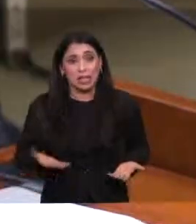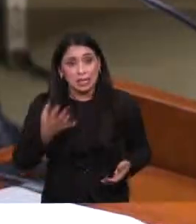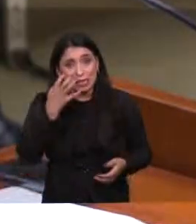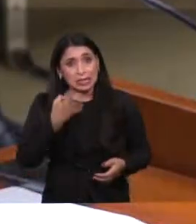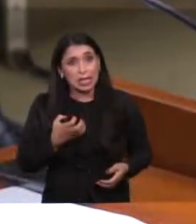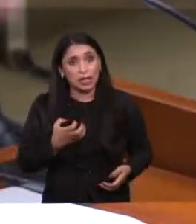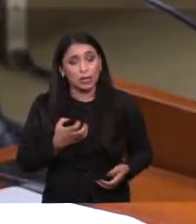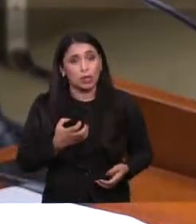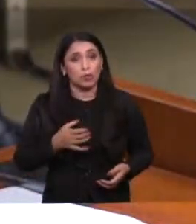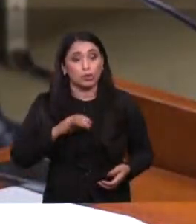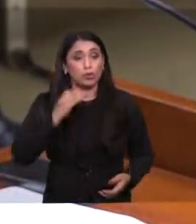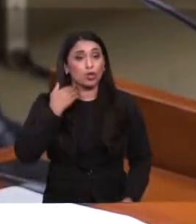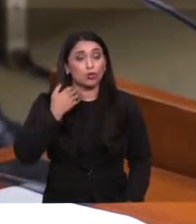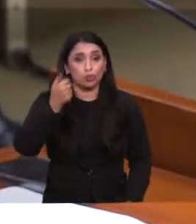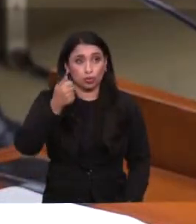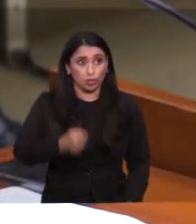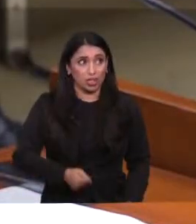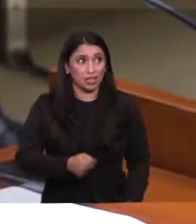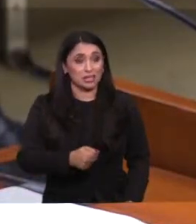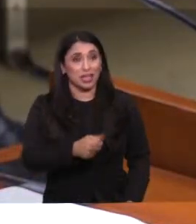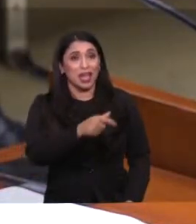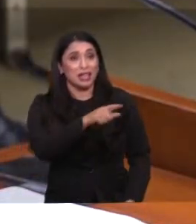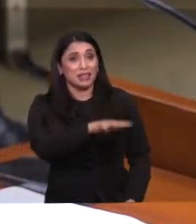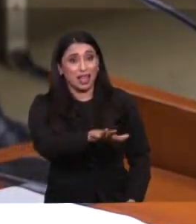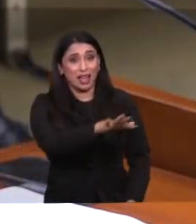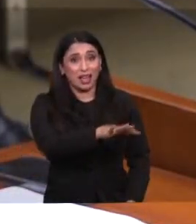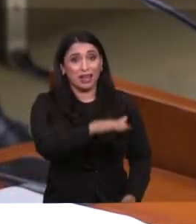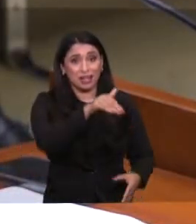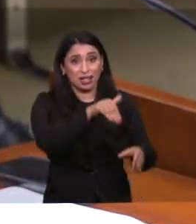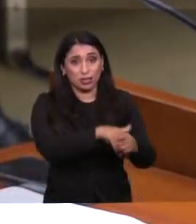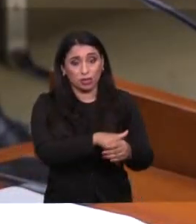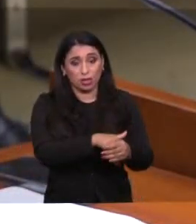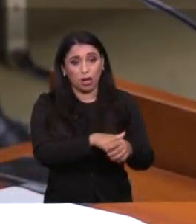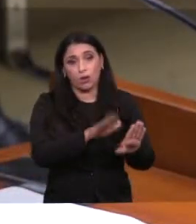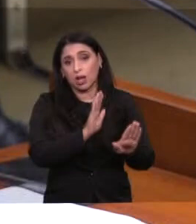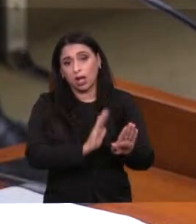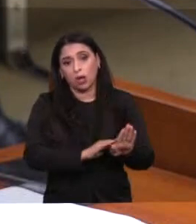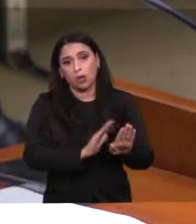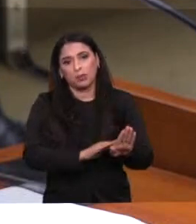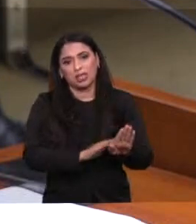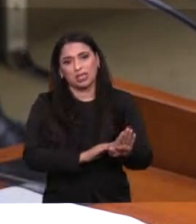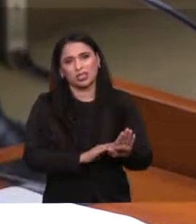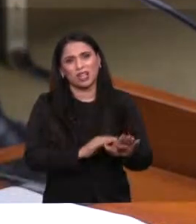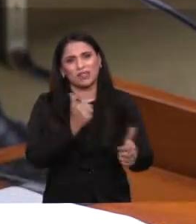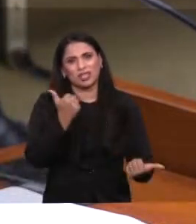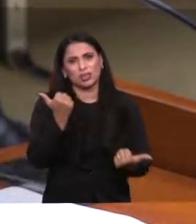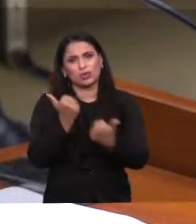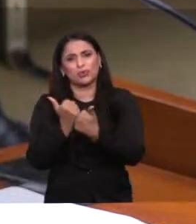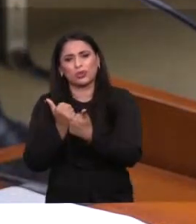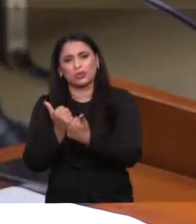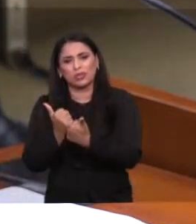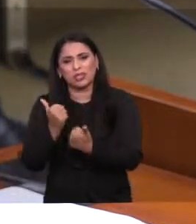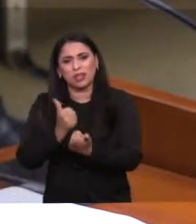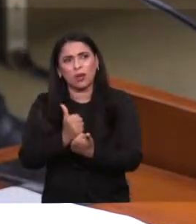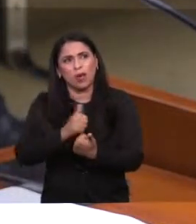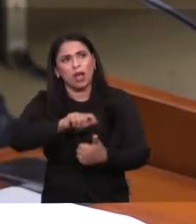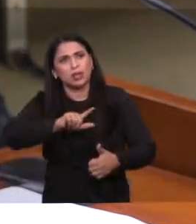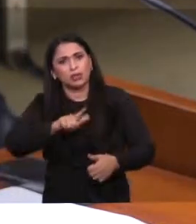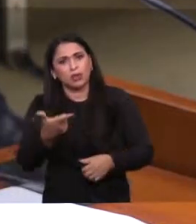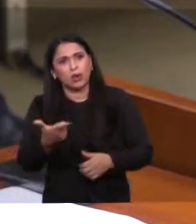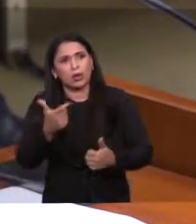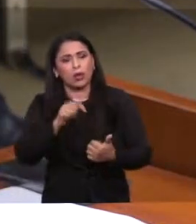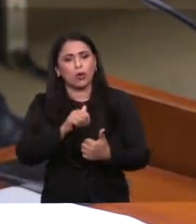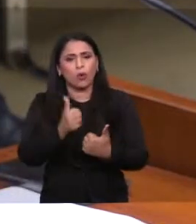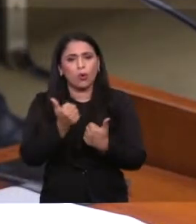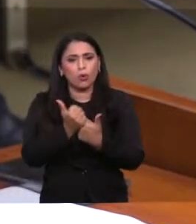zona eleitoral é o competente para examinar a matéria. Vai haver a substituição, vai haver o rodízio com o juiz de